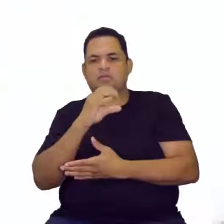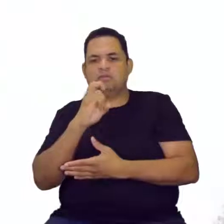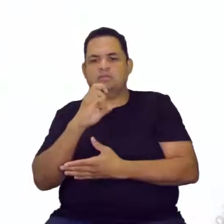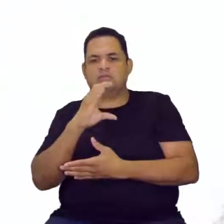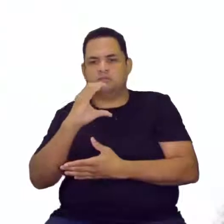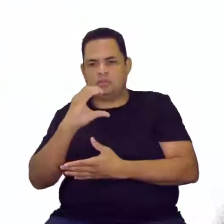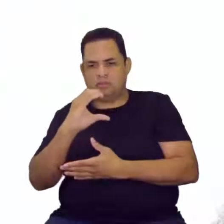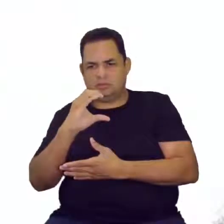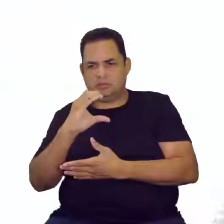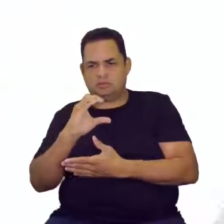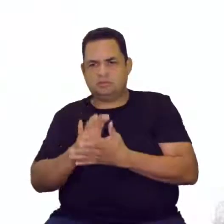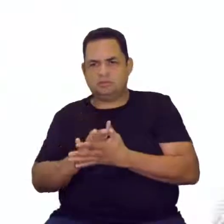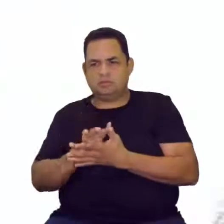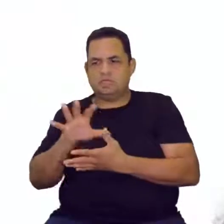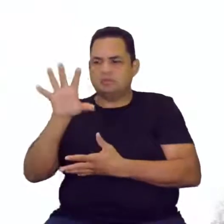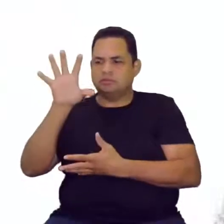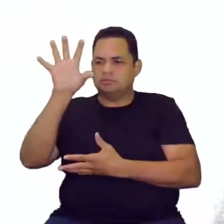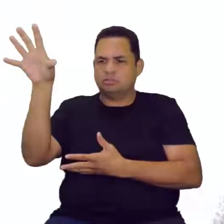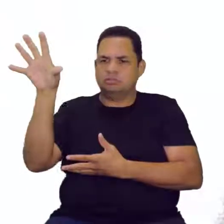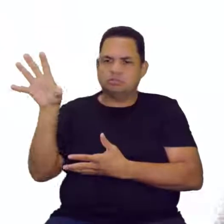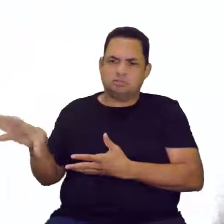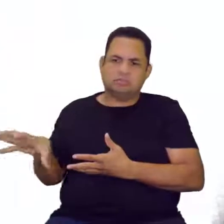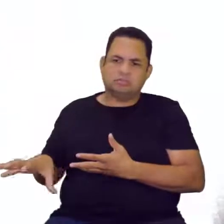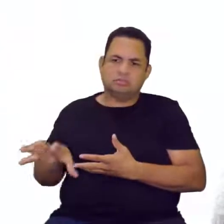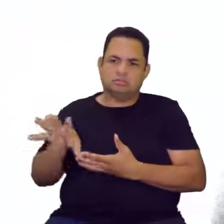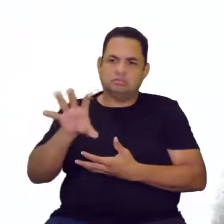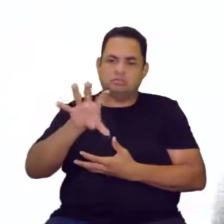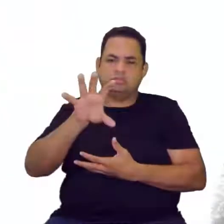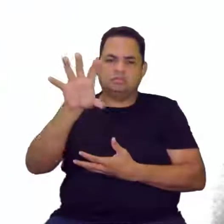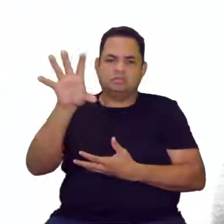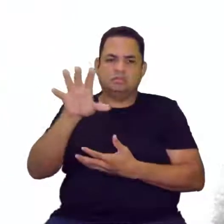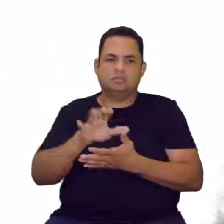0,85 graus Celsius nos continentes e